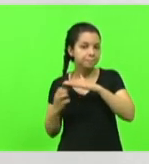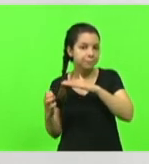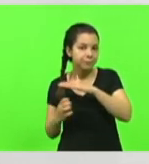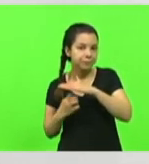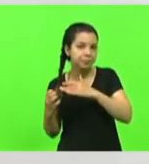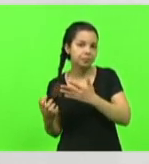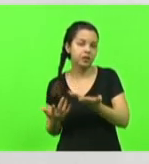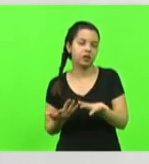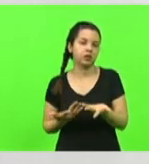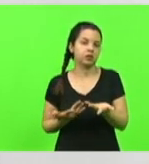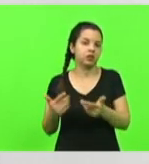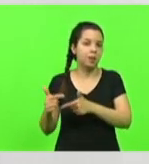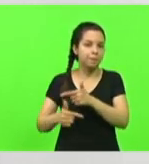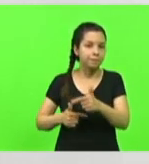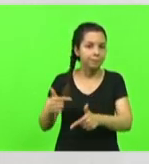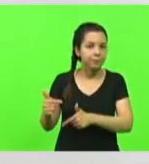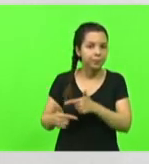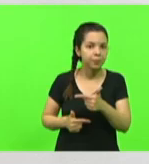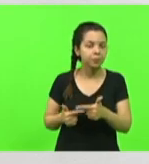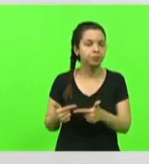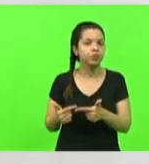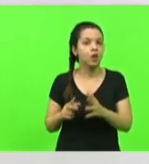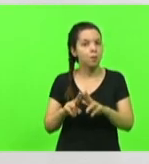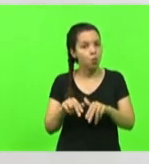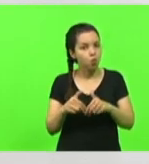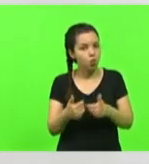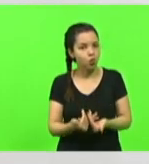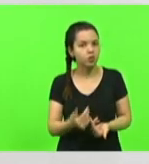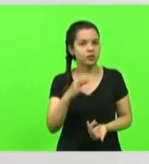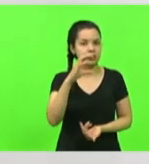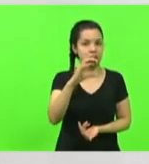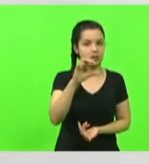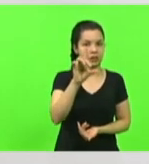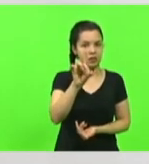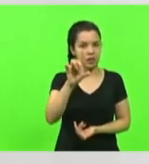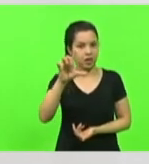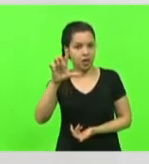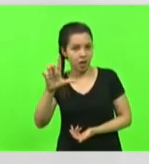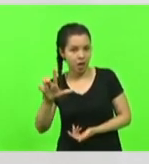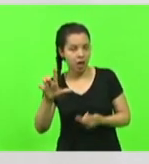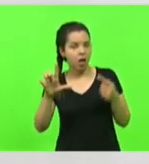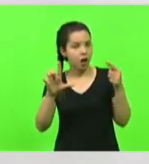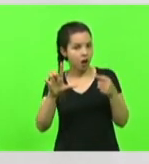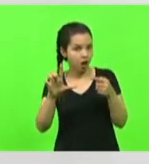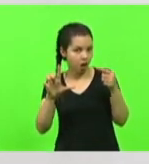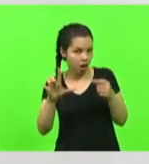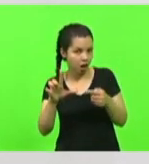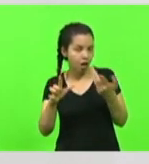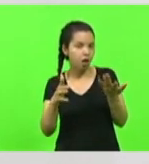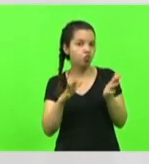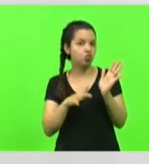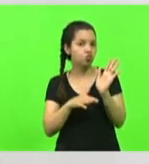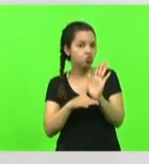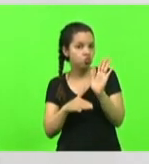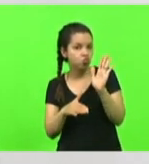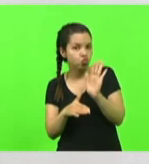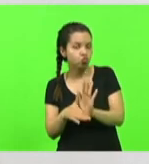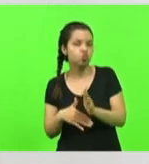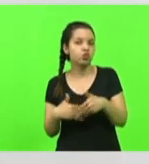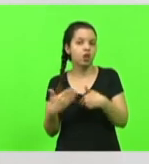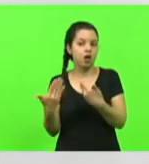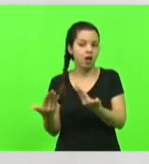Início, a atuação da CDL está estabelecendo em meio de serviços prestados às empresas